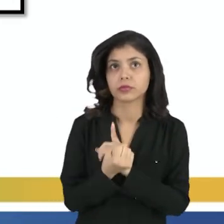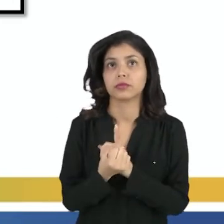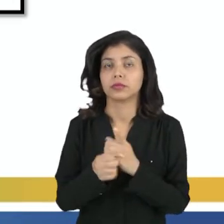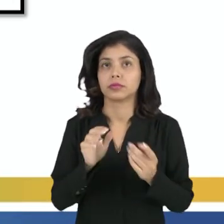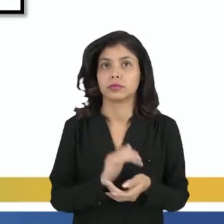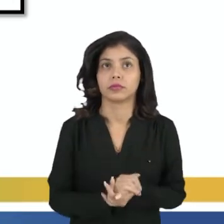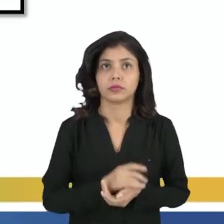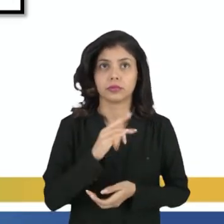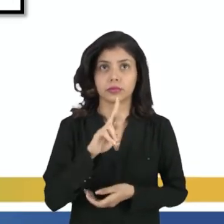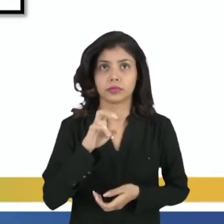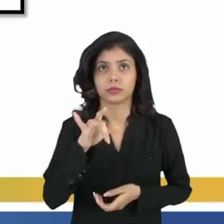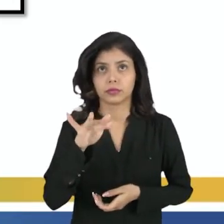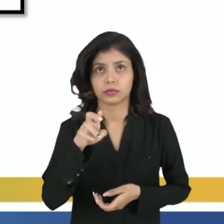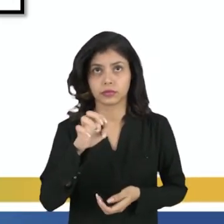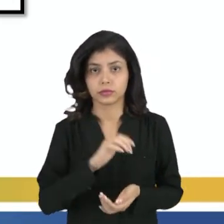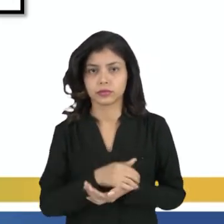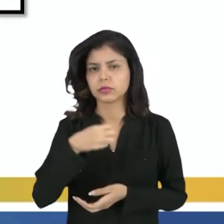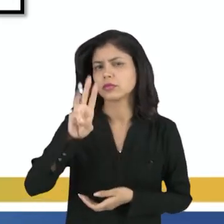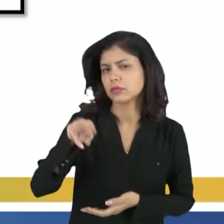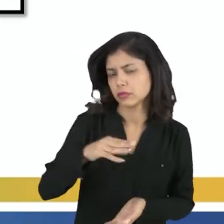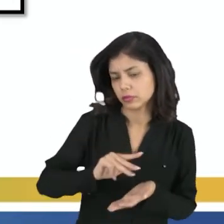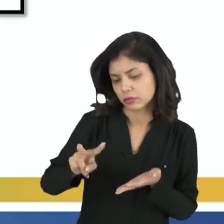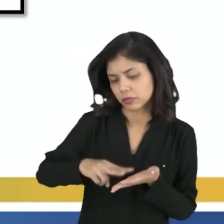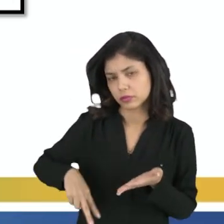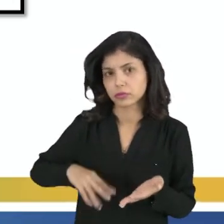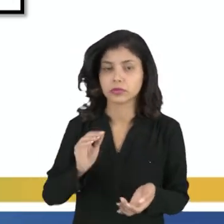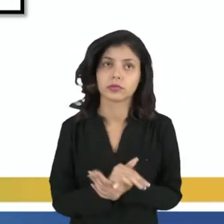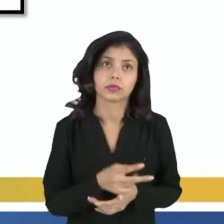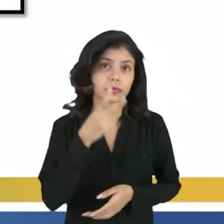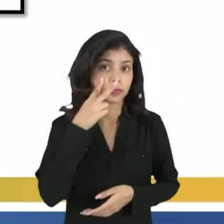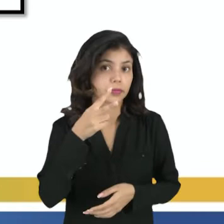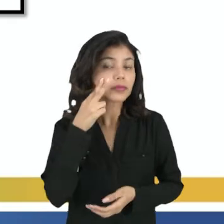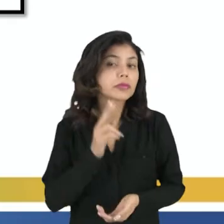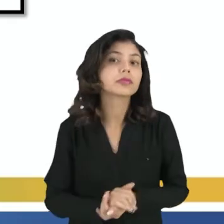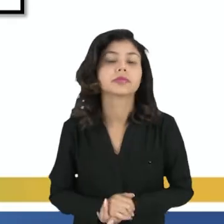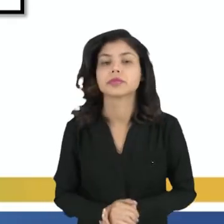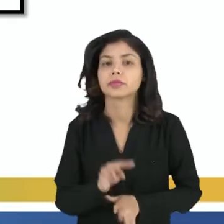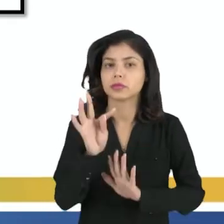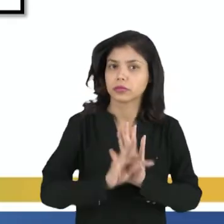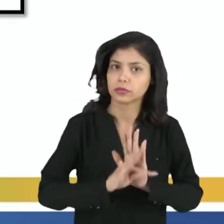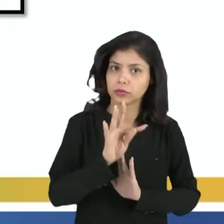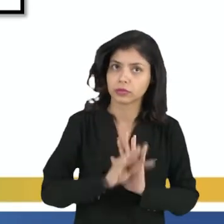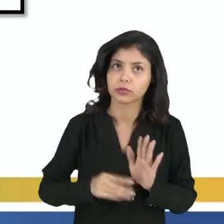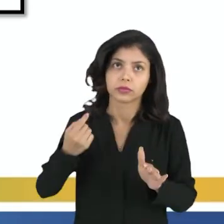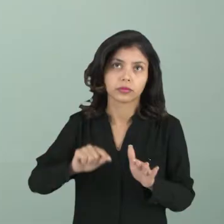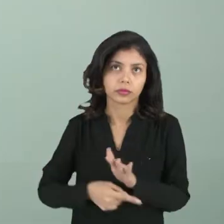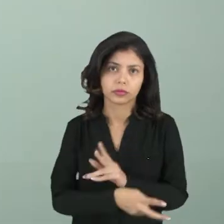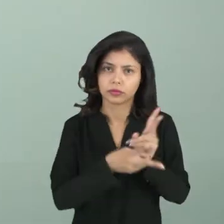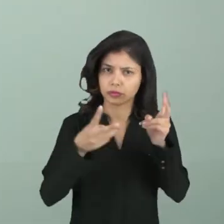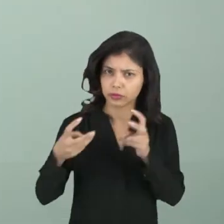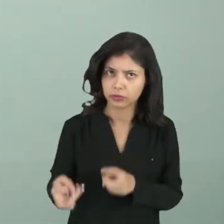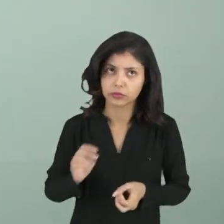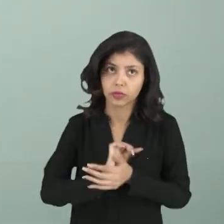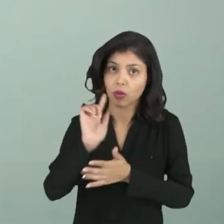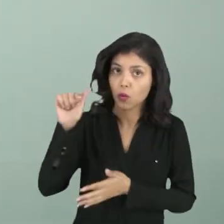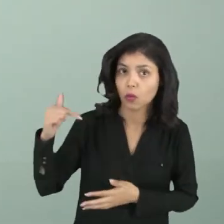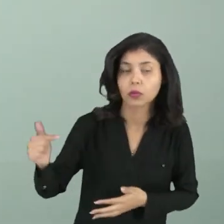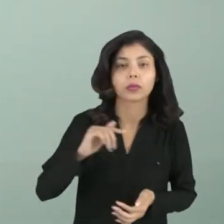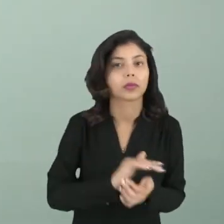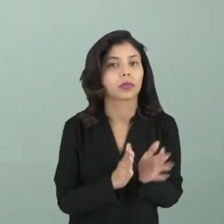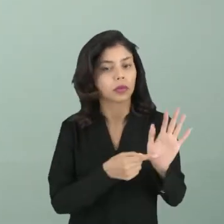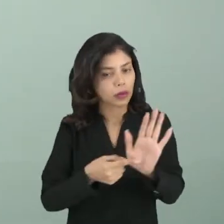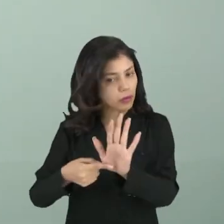dos interlocutores, né? De quem está lendo. Então, quando eu vejo um texto e eu percebo dentro daquele texto outro,